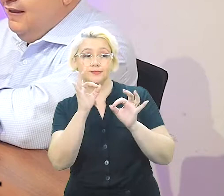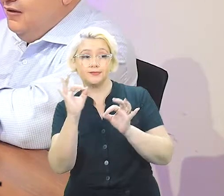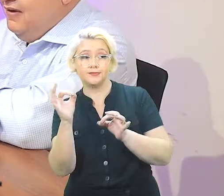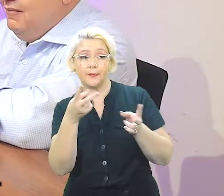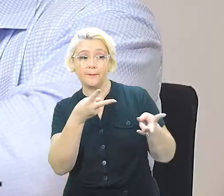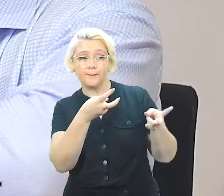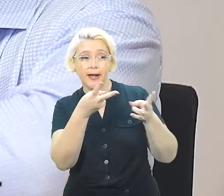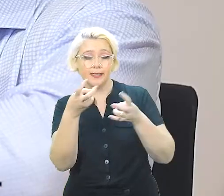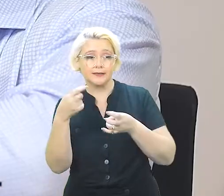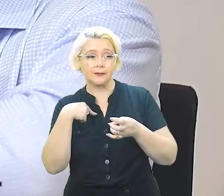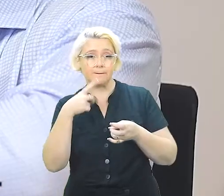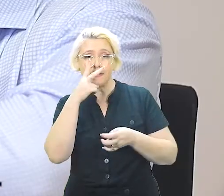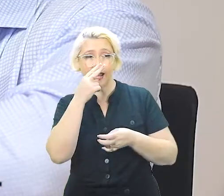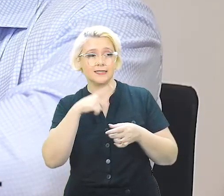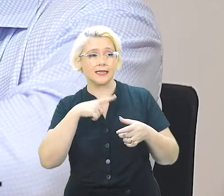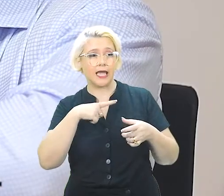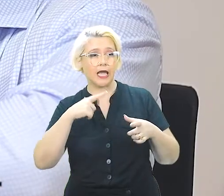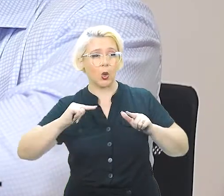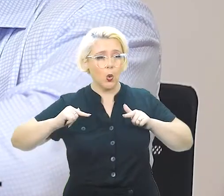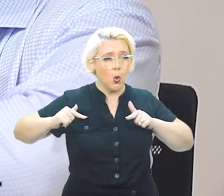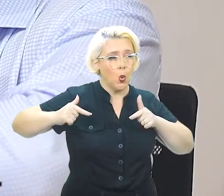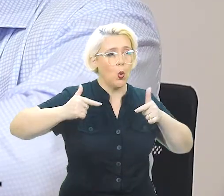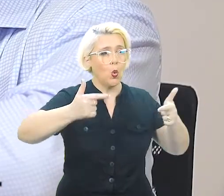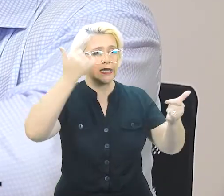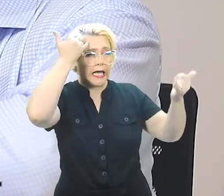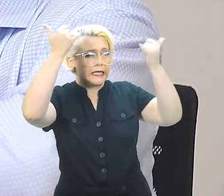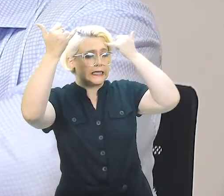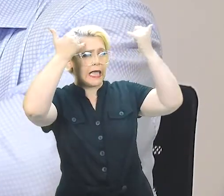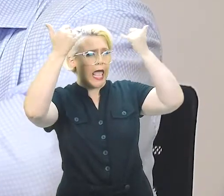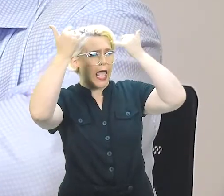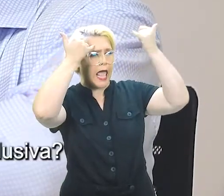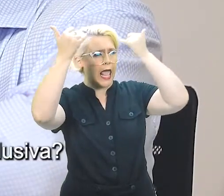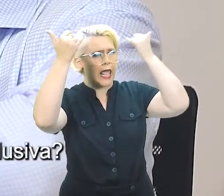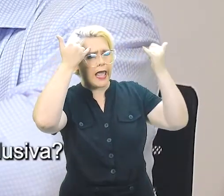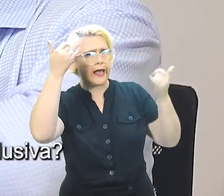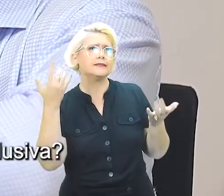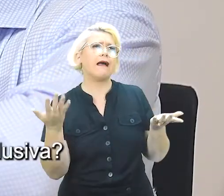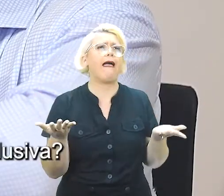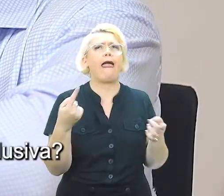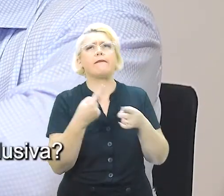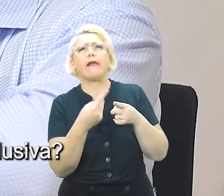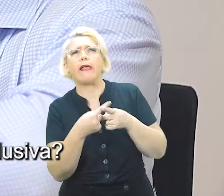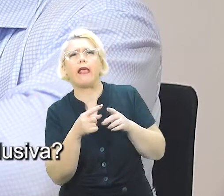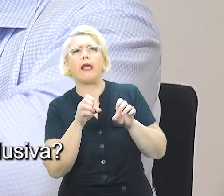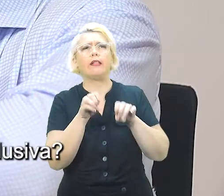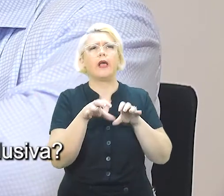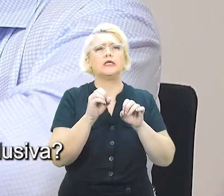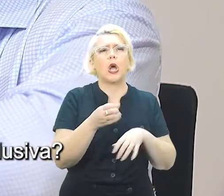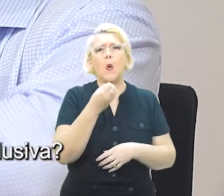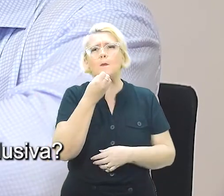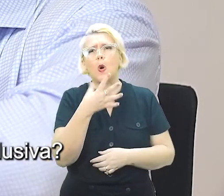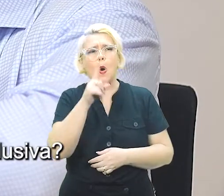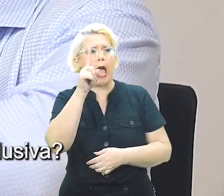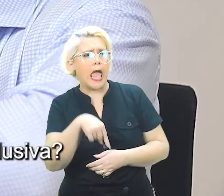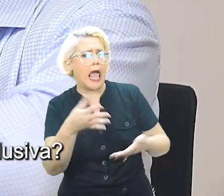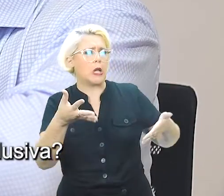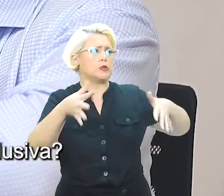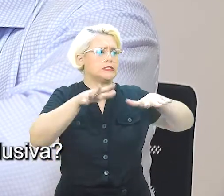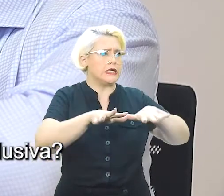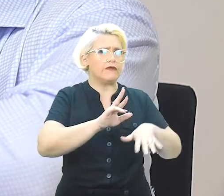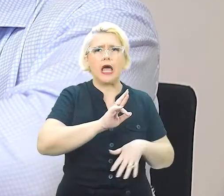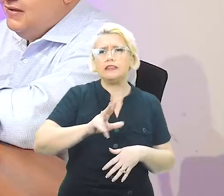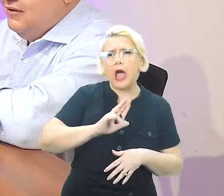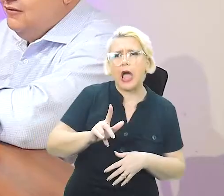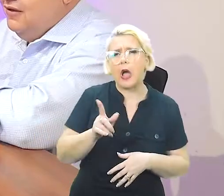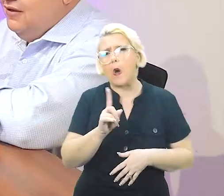uma batalha, uma luta de ideias. Porque a educação boa é a educação inclusiva.